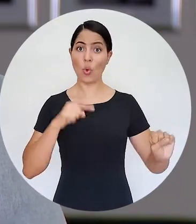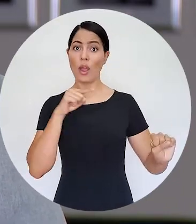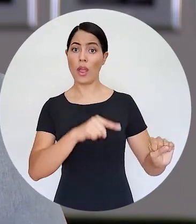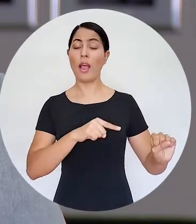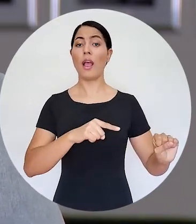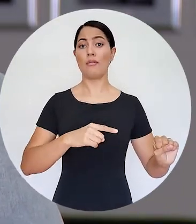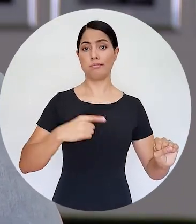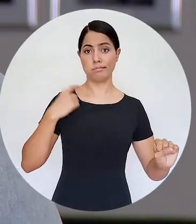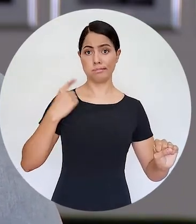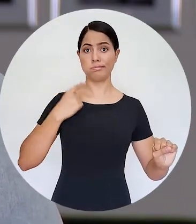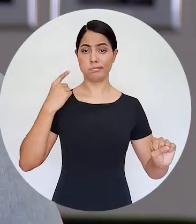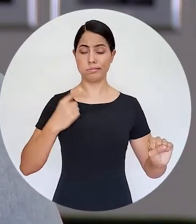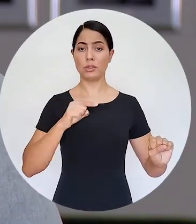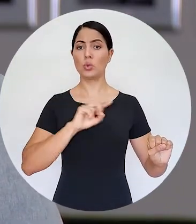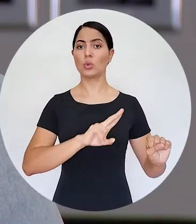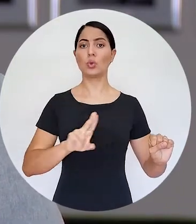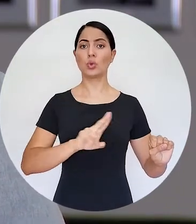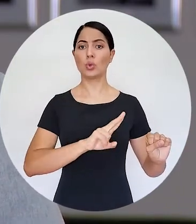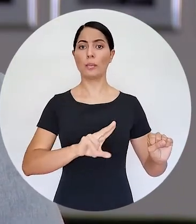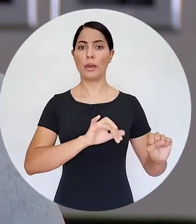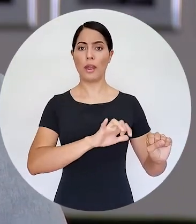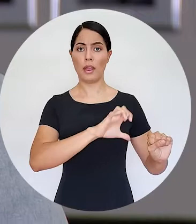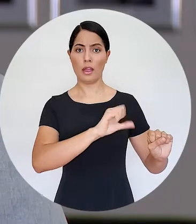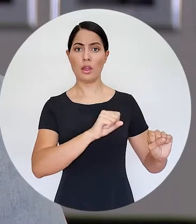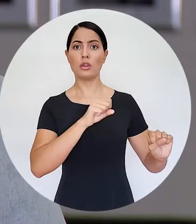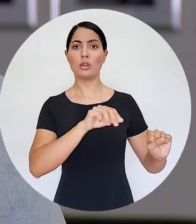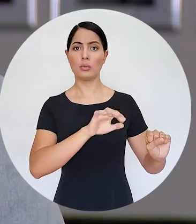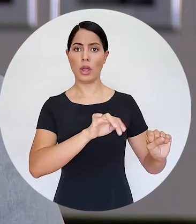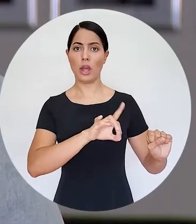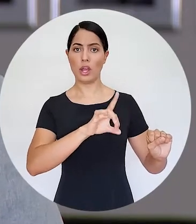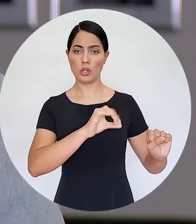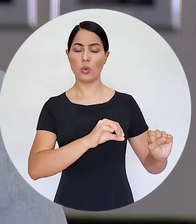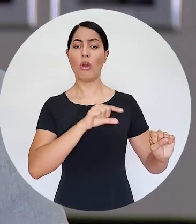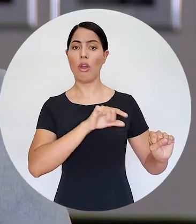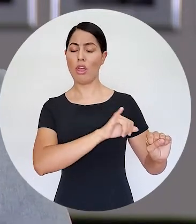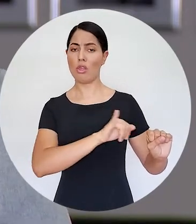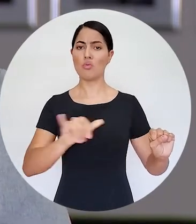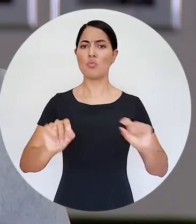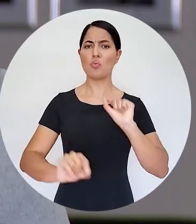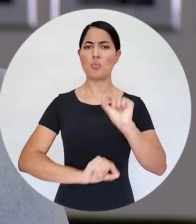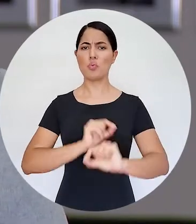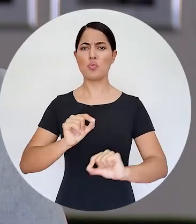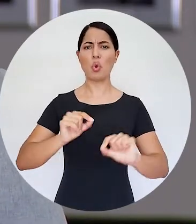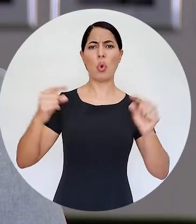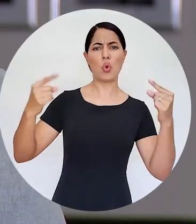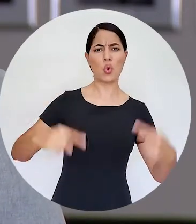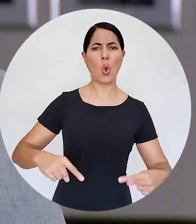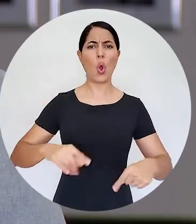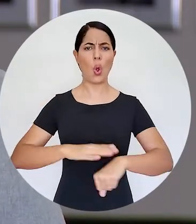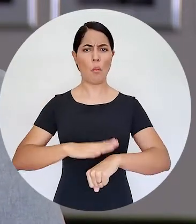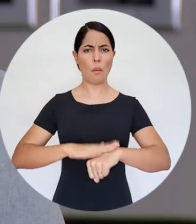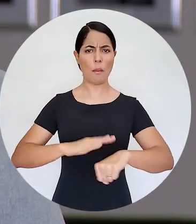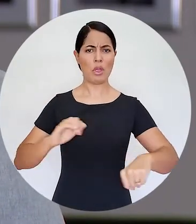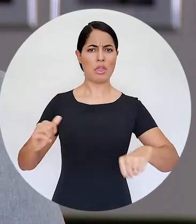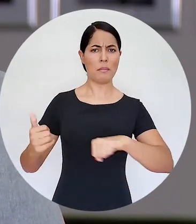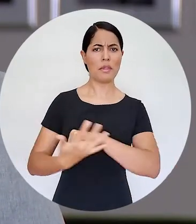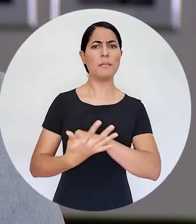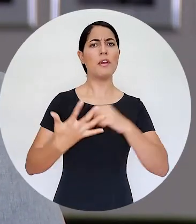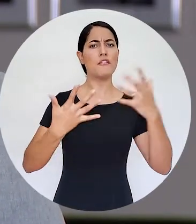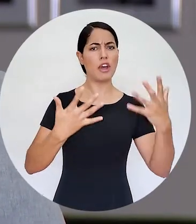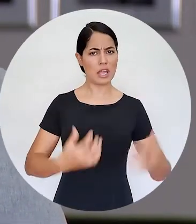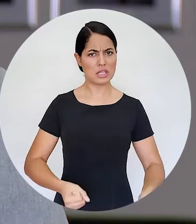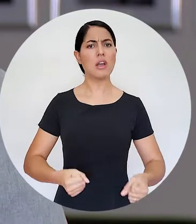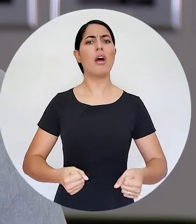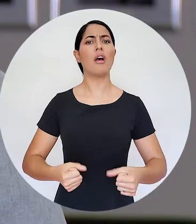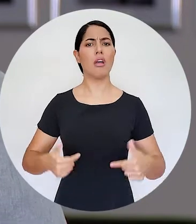Desembargador Carlos Eduardo Contar em seu discurso de posse criticou as medidas de contenção da pandemia da cor